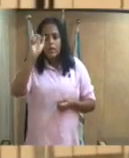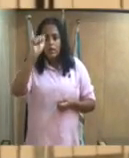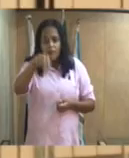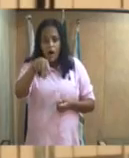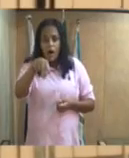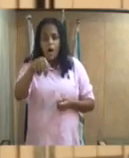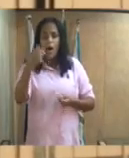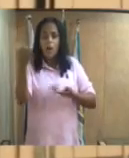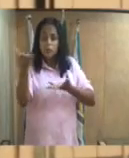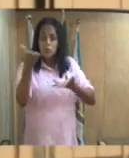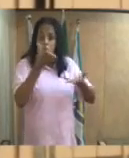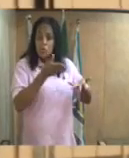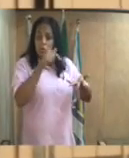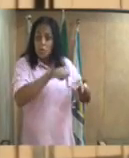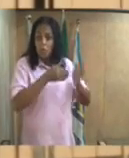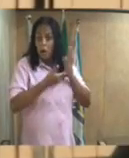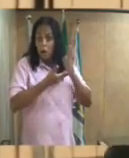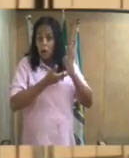casa,